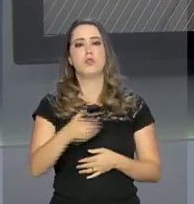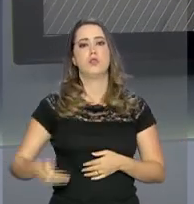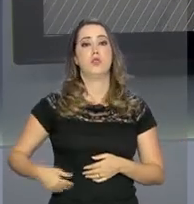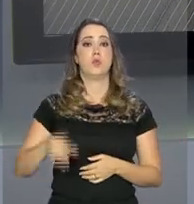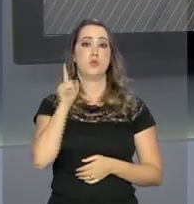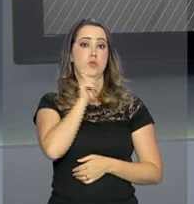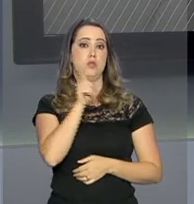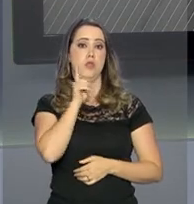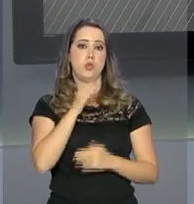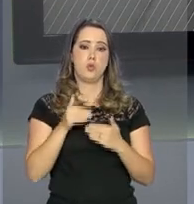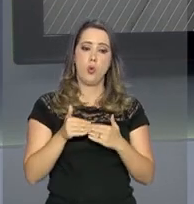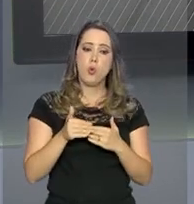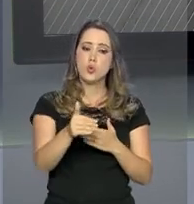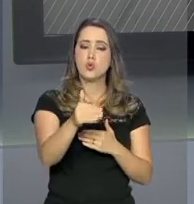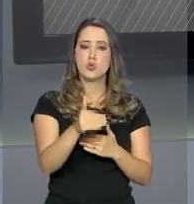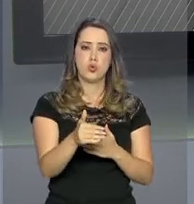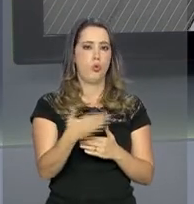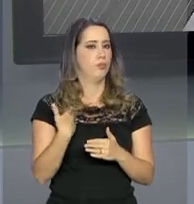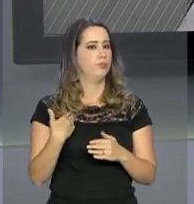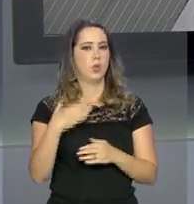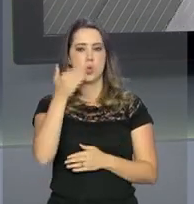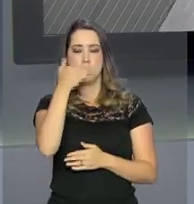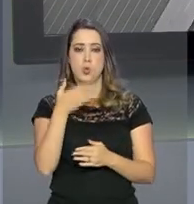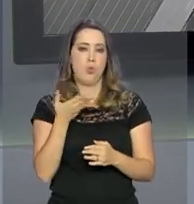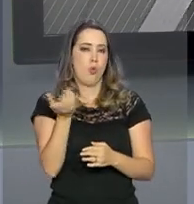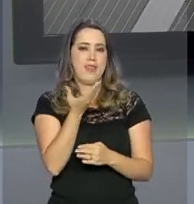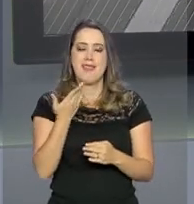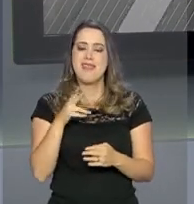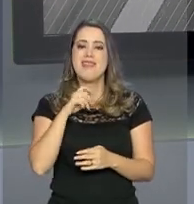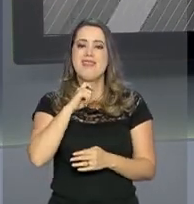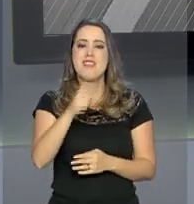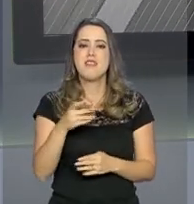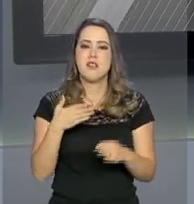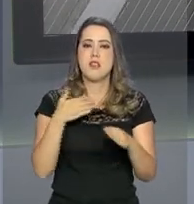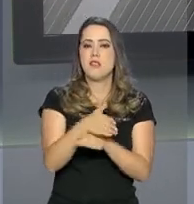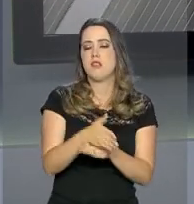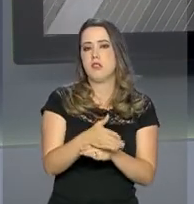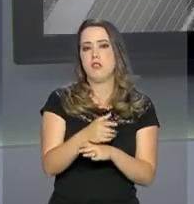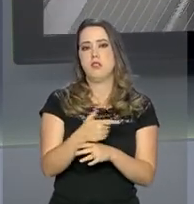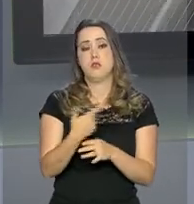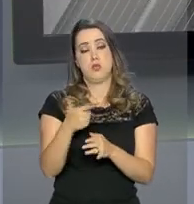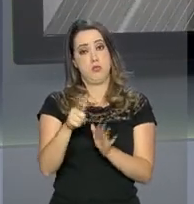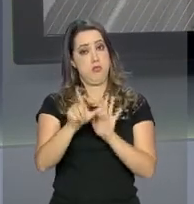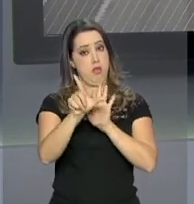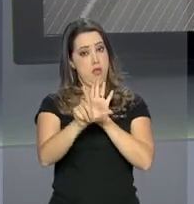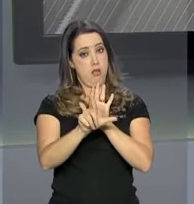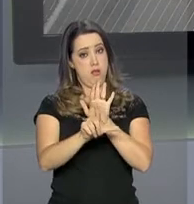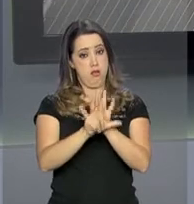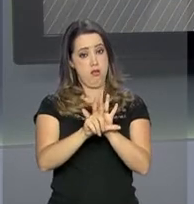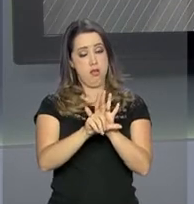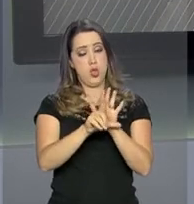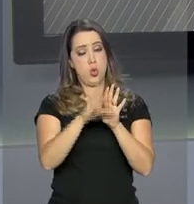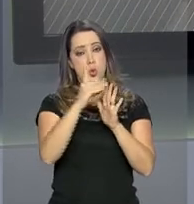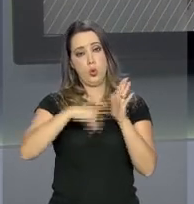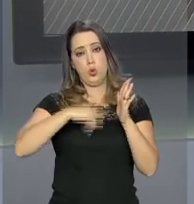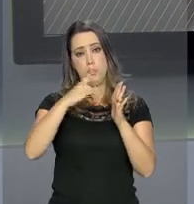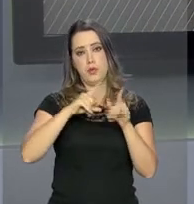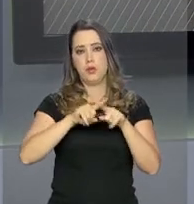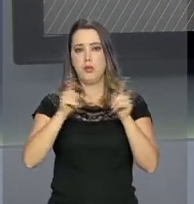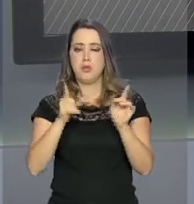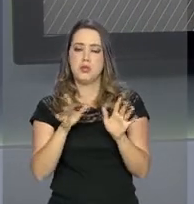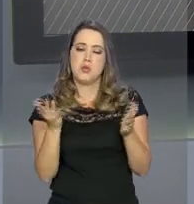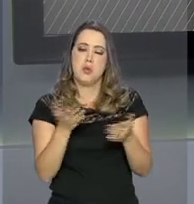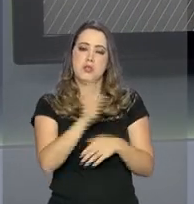americano decidiu manter a política de tolerância zero contra imigrantes ilegais, mas resolveu não mais separar as crianças dos